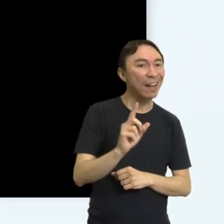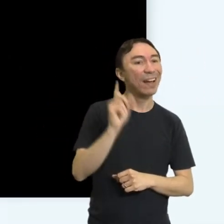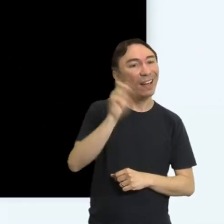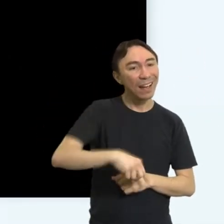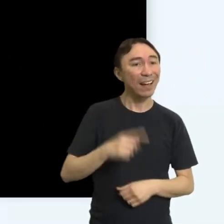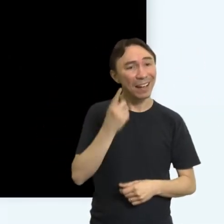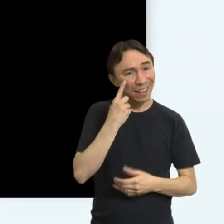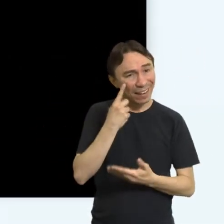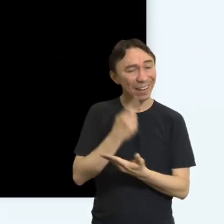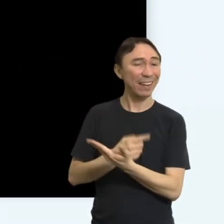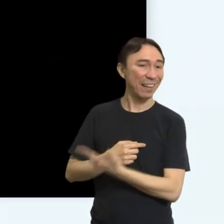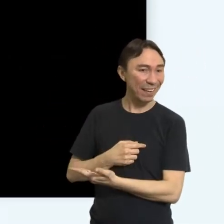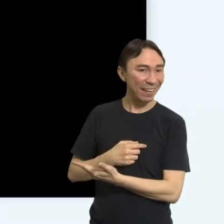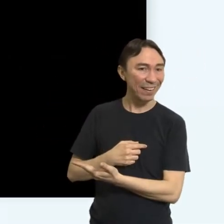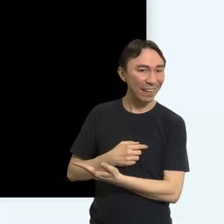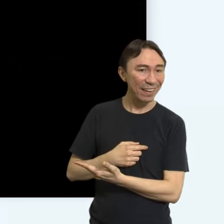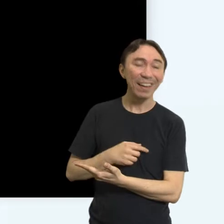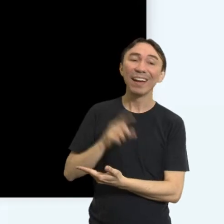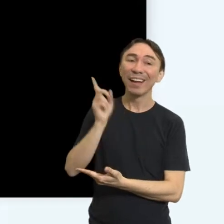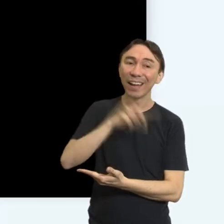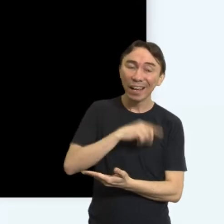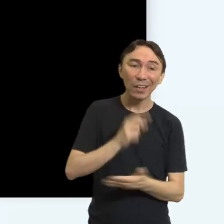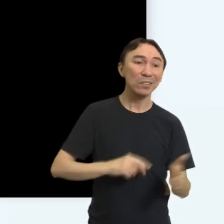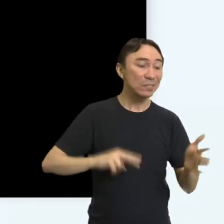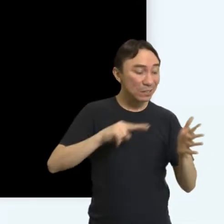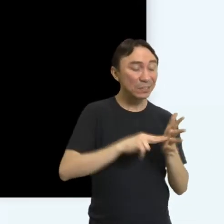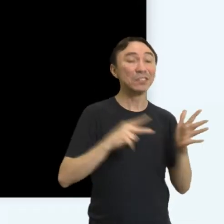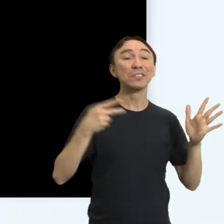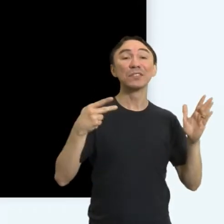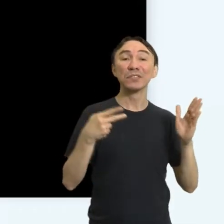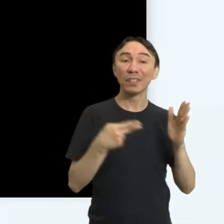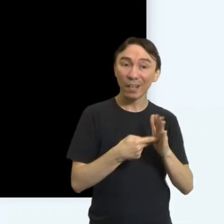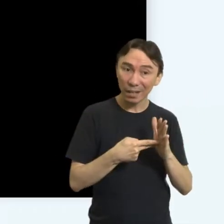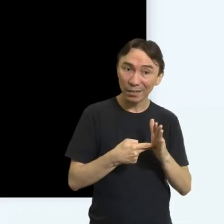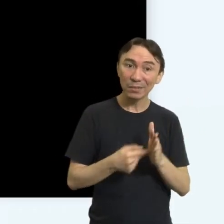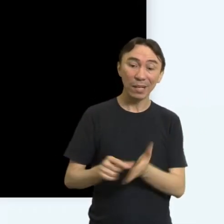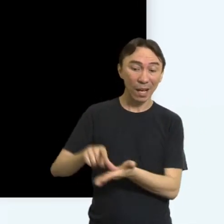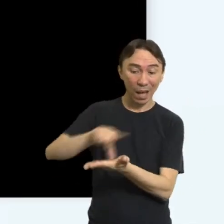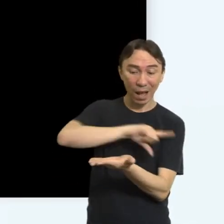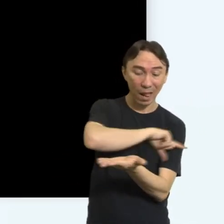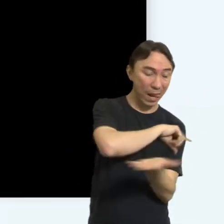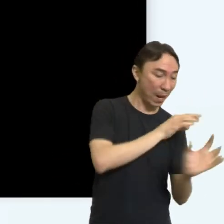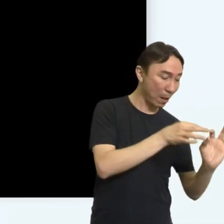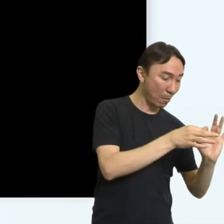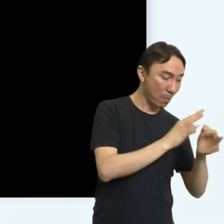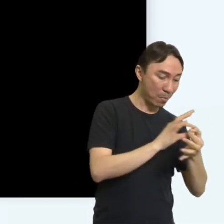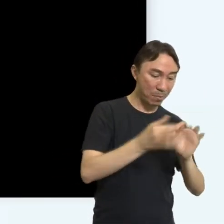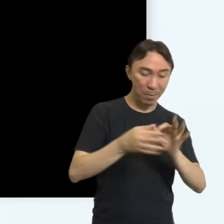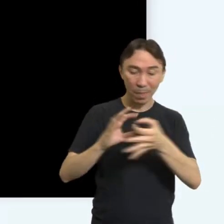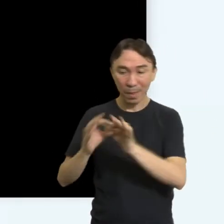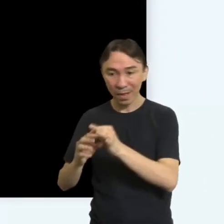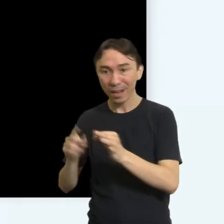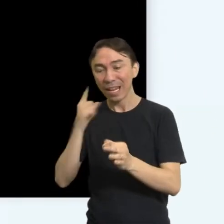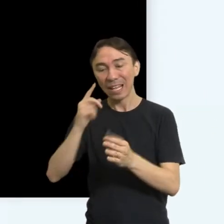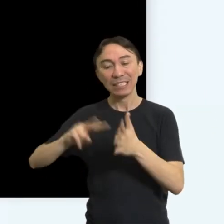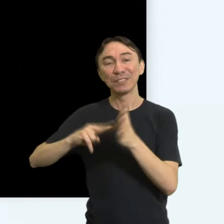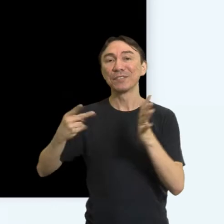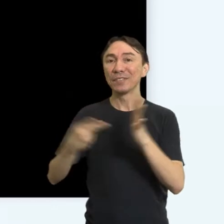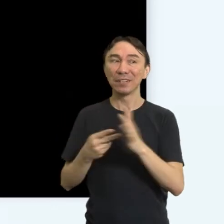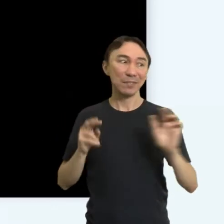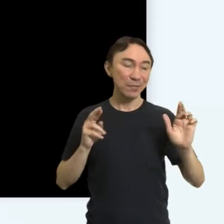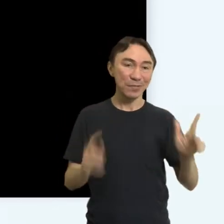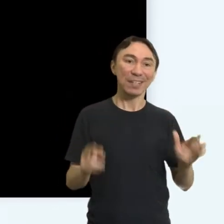priming. O sentido construído anteriormente interfere na construção do sentido posterior.